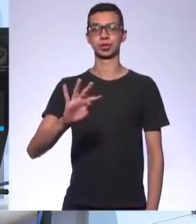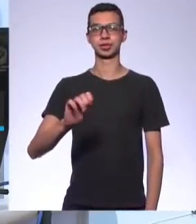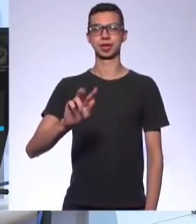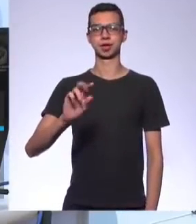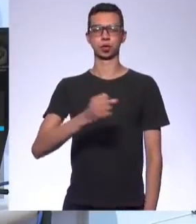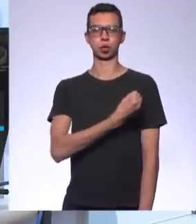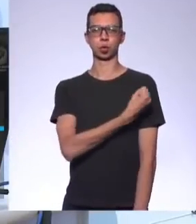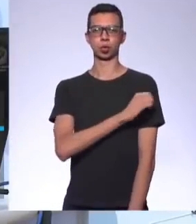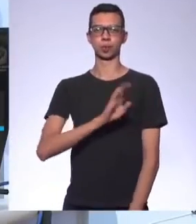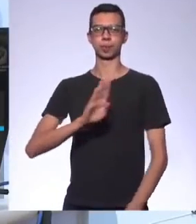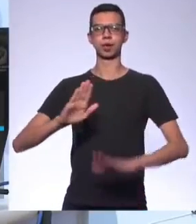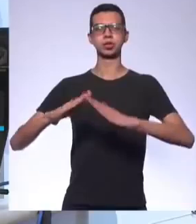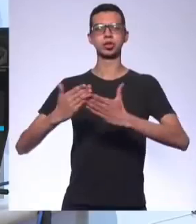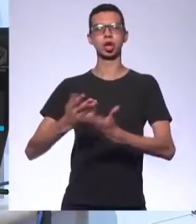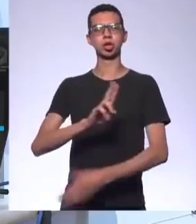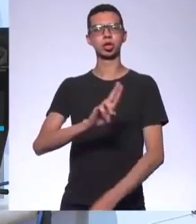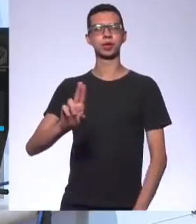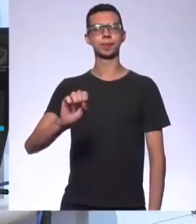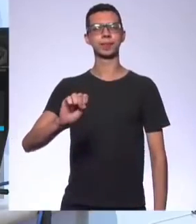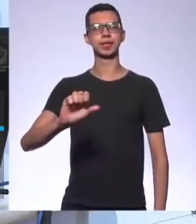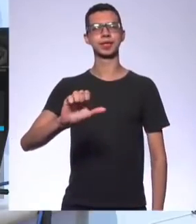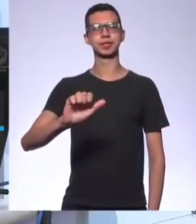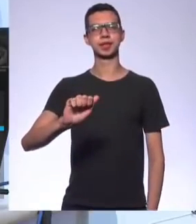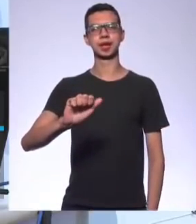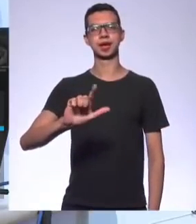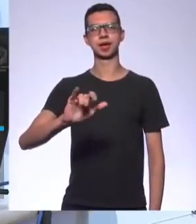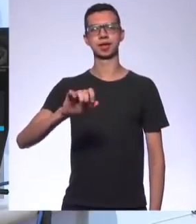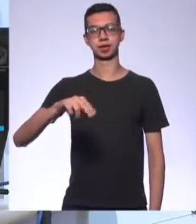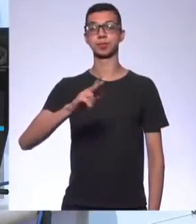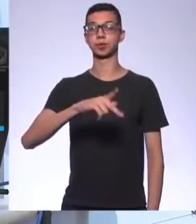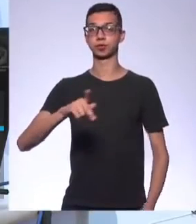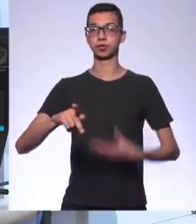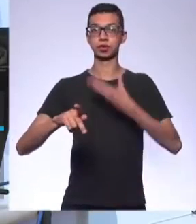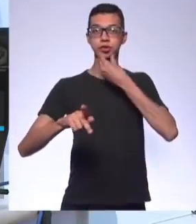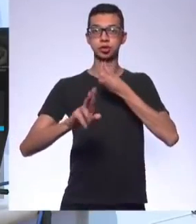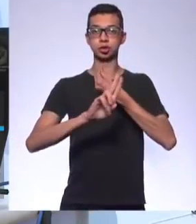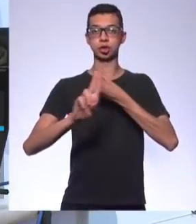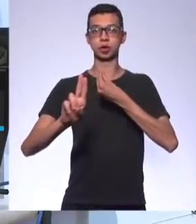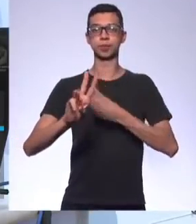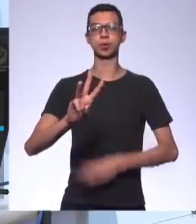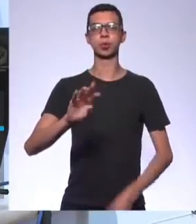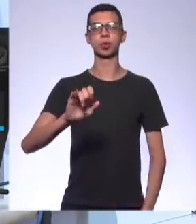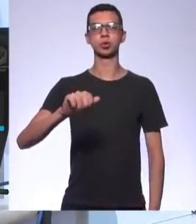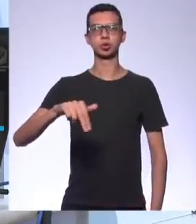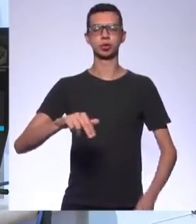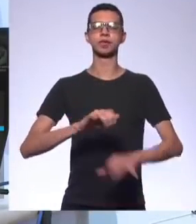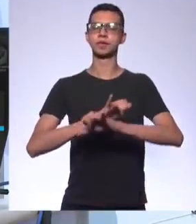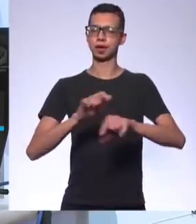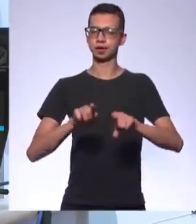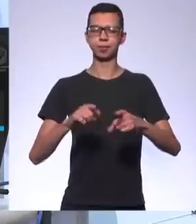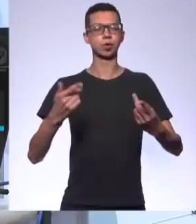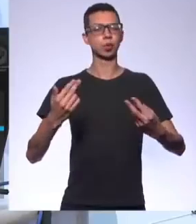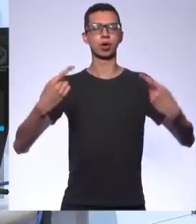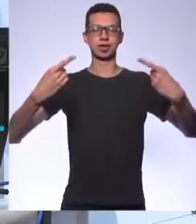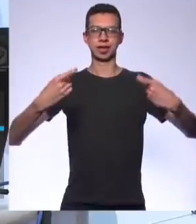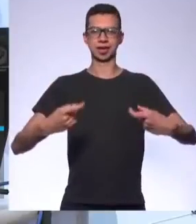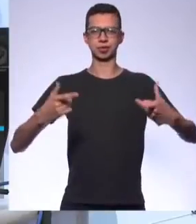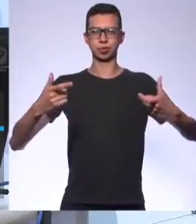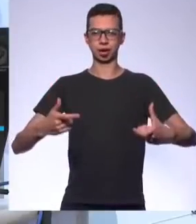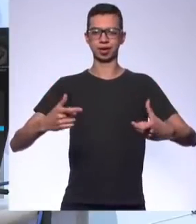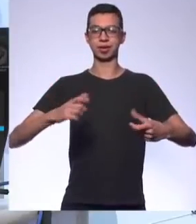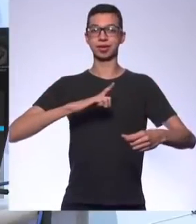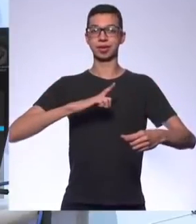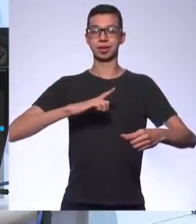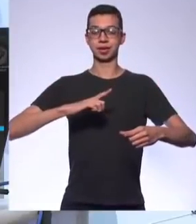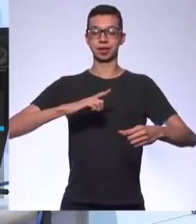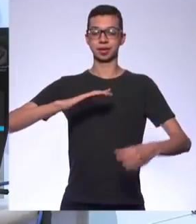escola é Salinha, o professor é o Wilson, disse Guerra de Trincheiras também. A aluna Emily, mais uma vez participando dessa